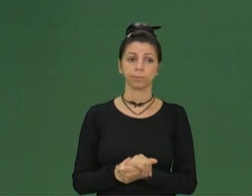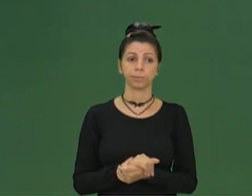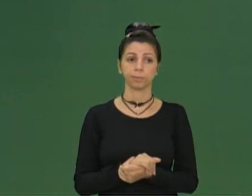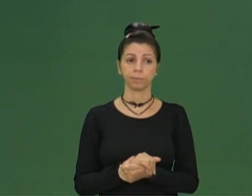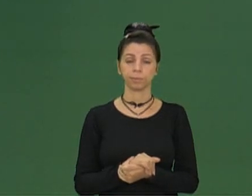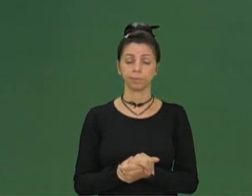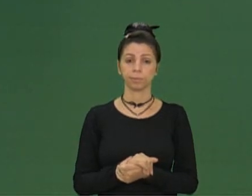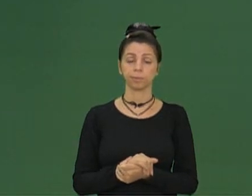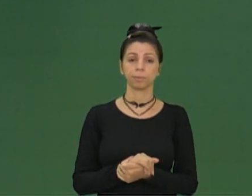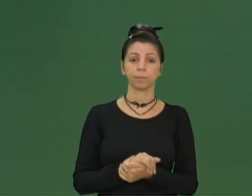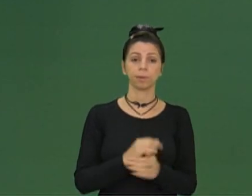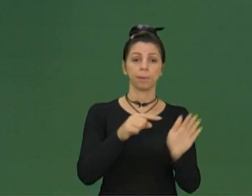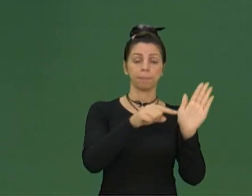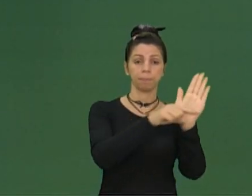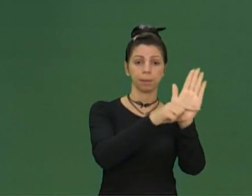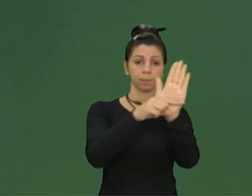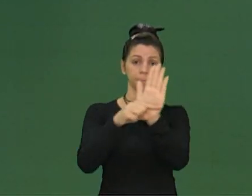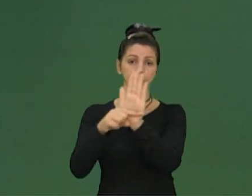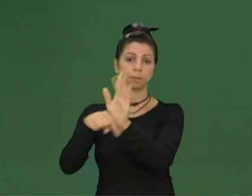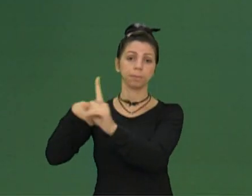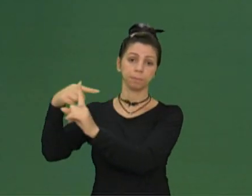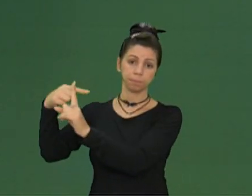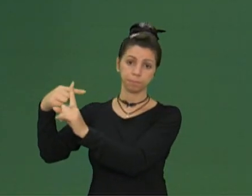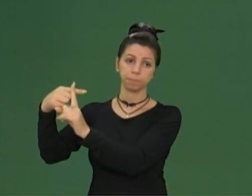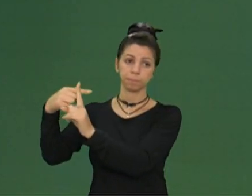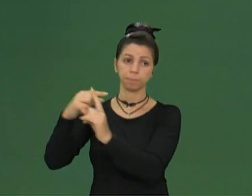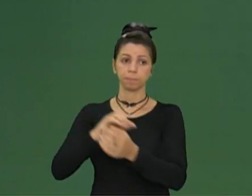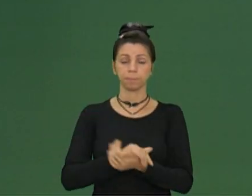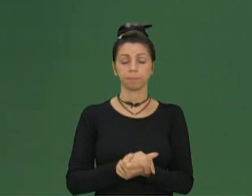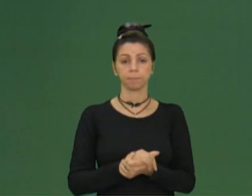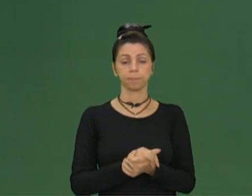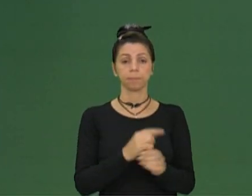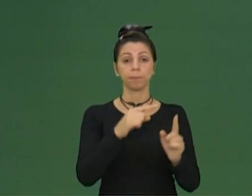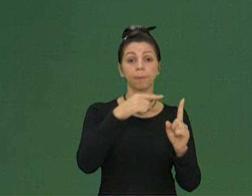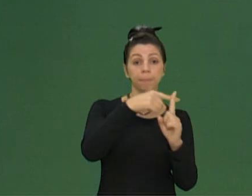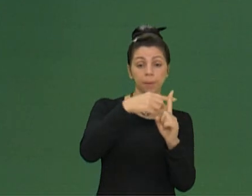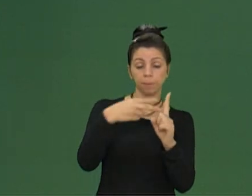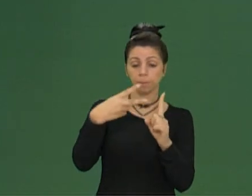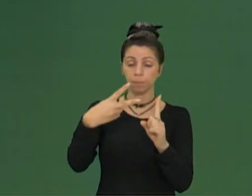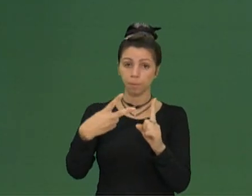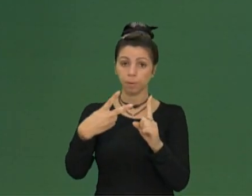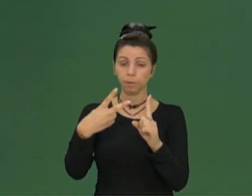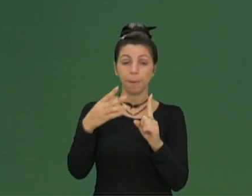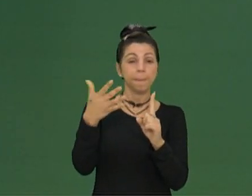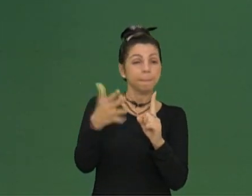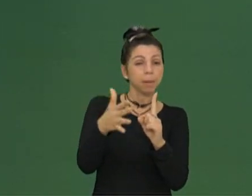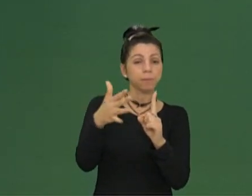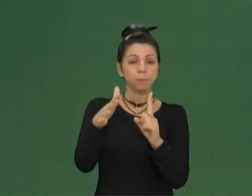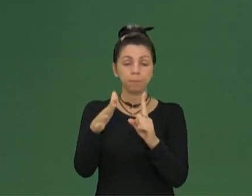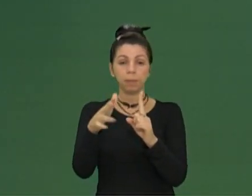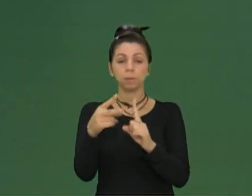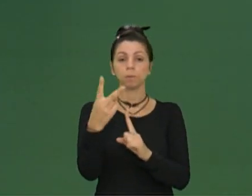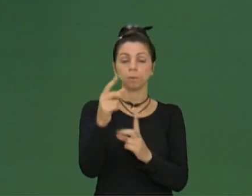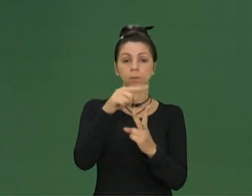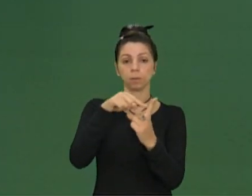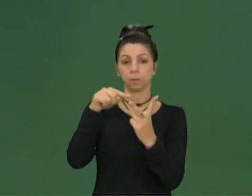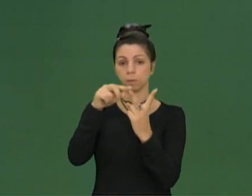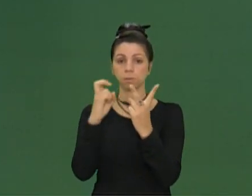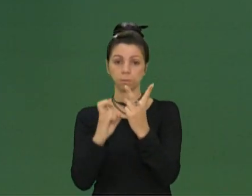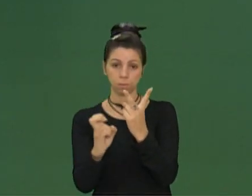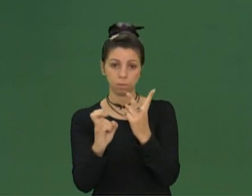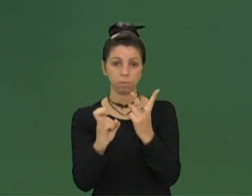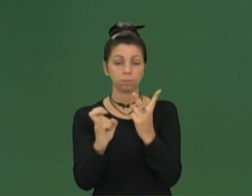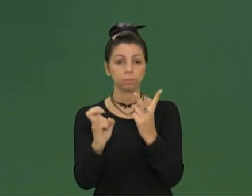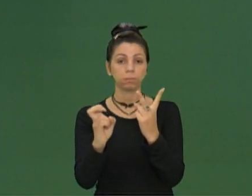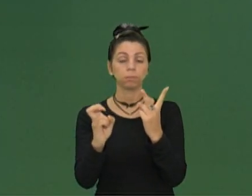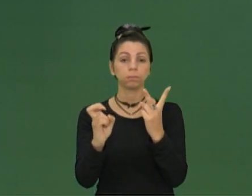fica mais 2, porque menos com menos é mais. Então vai ficar mais 2, mais ou menos 2 raiz de 5, que foi a